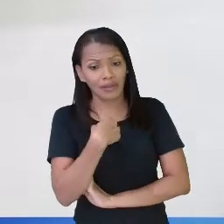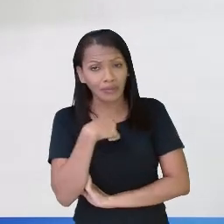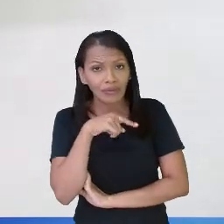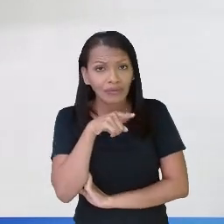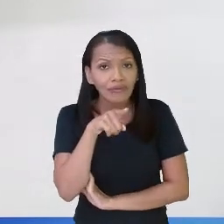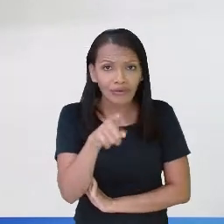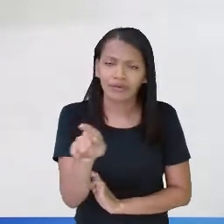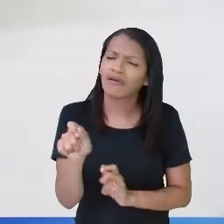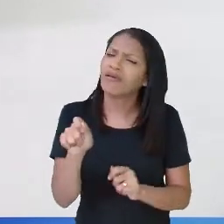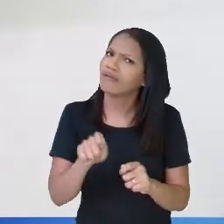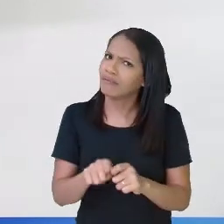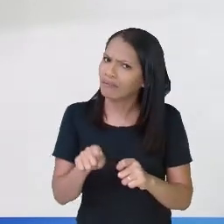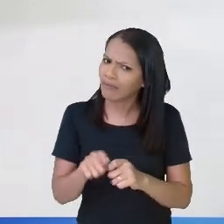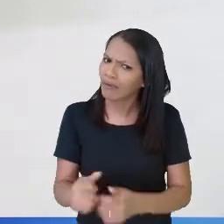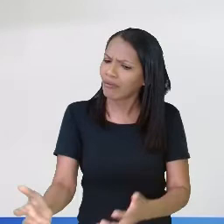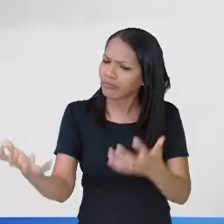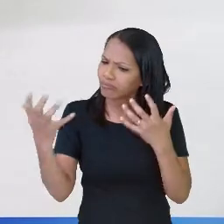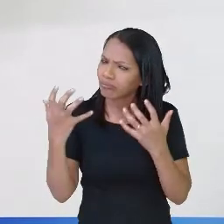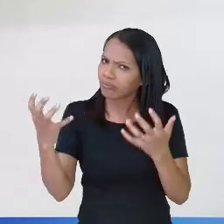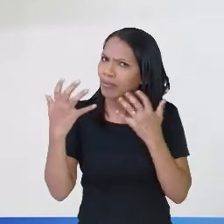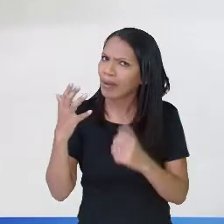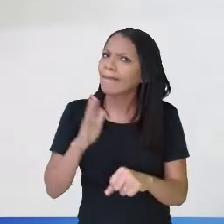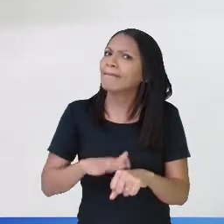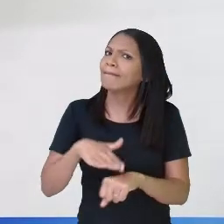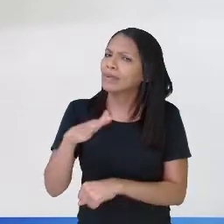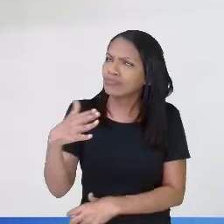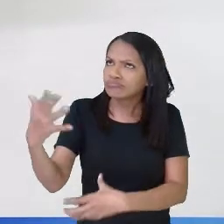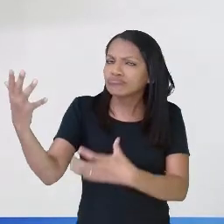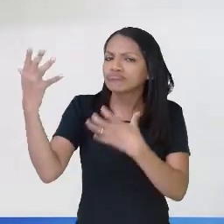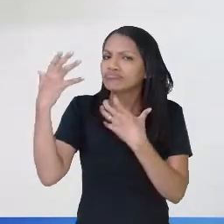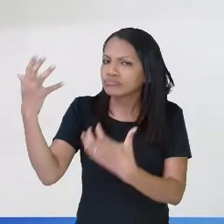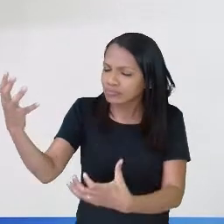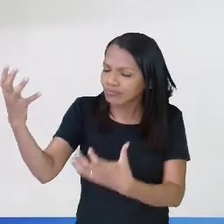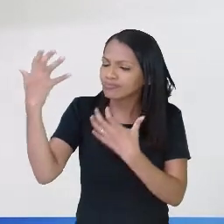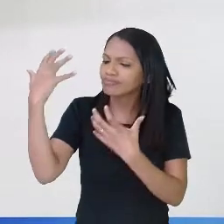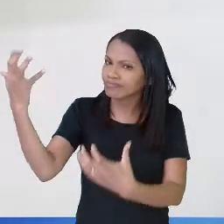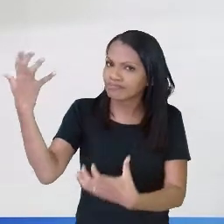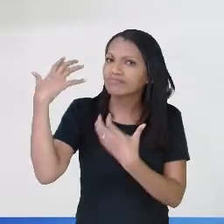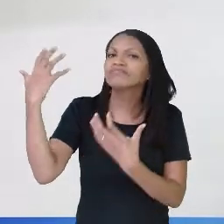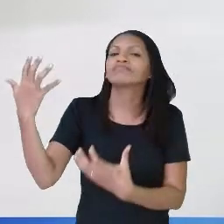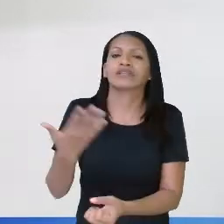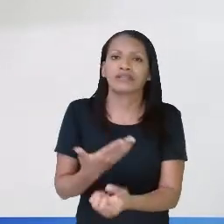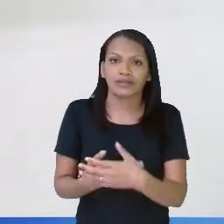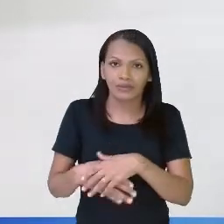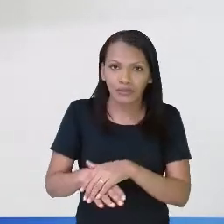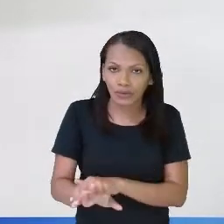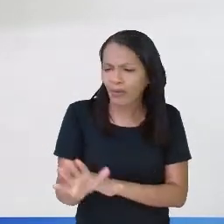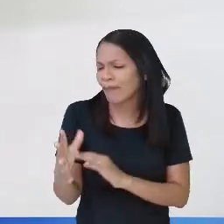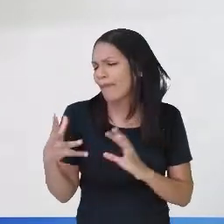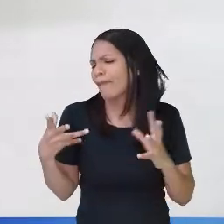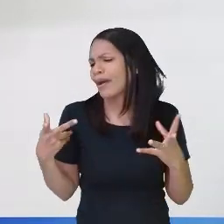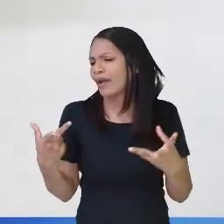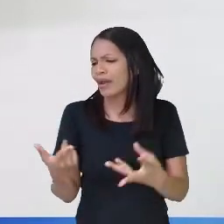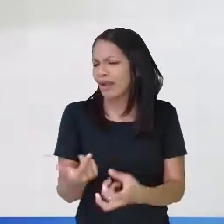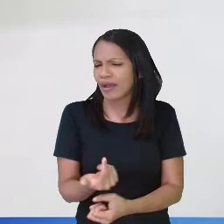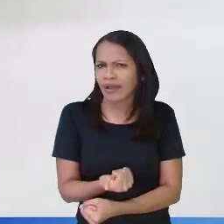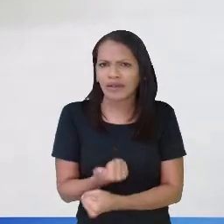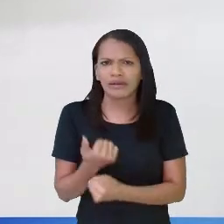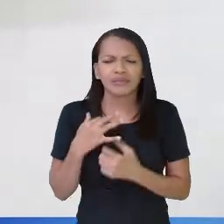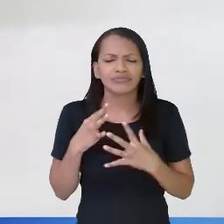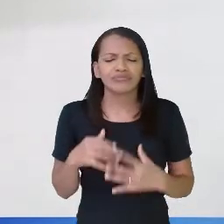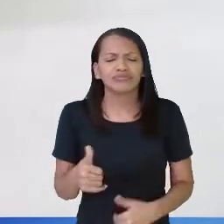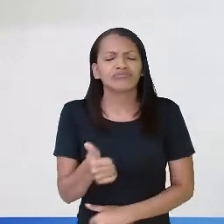acredito que faz isso, toma mais de um banho todos os dias. Então, esse costume maravilhoso de andar cheirosinho,